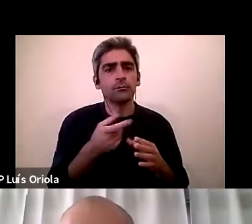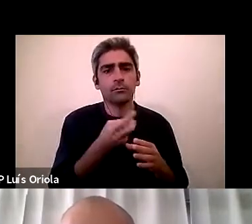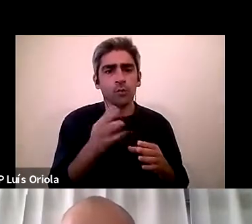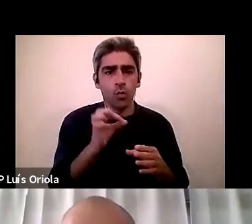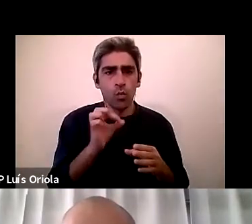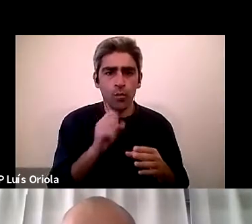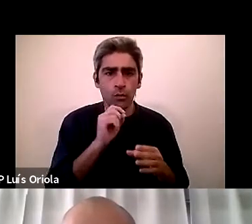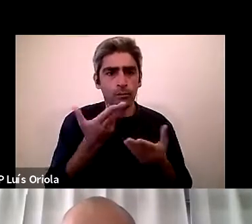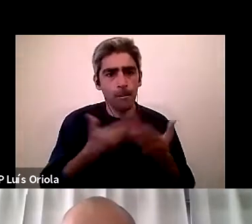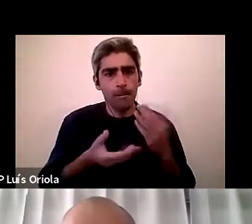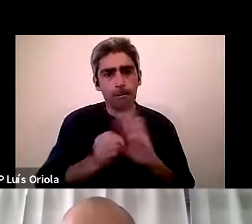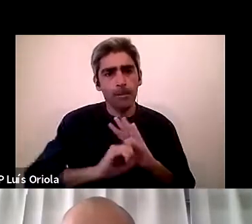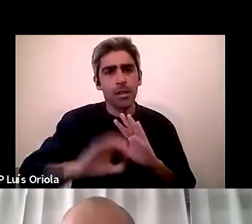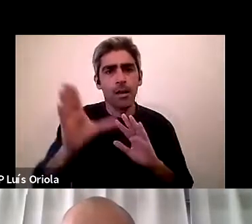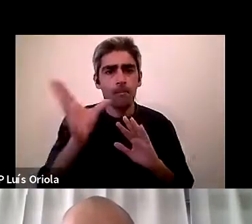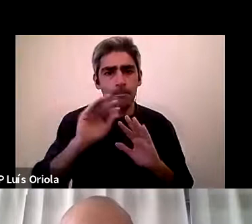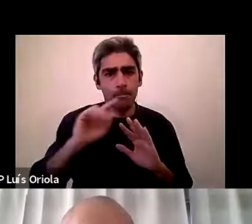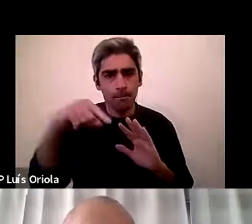poderei partilhar mais